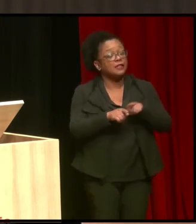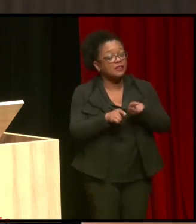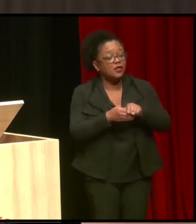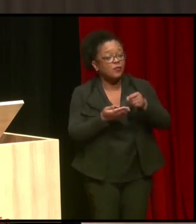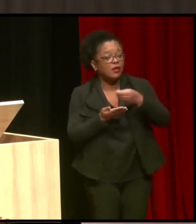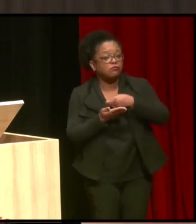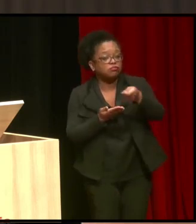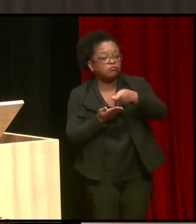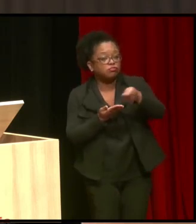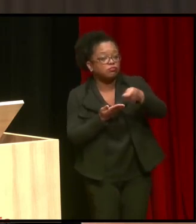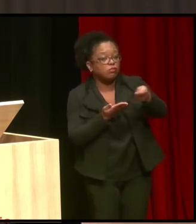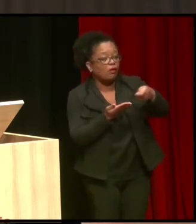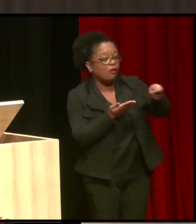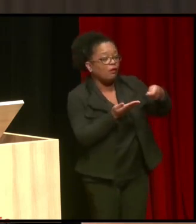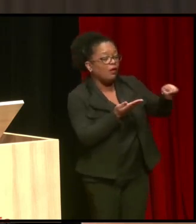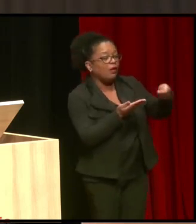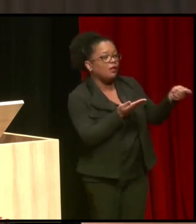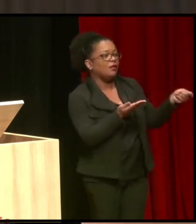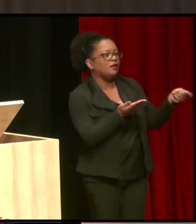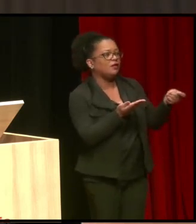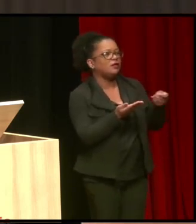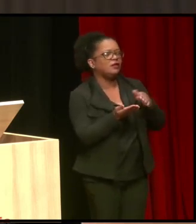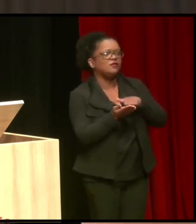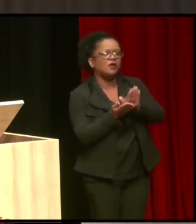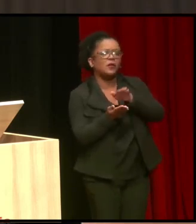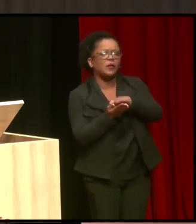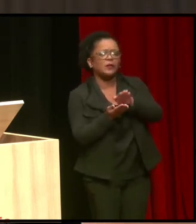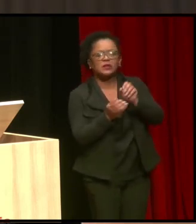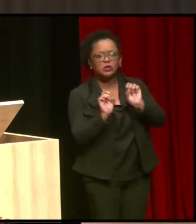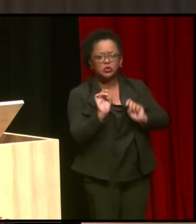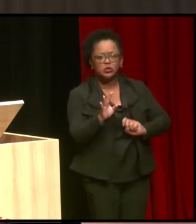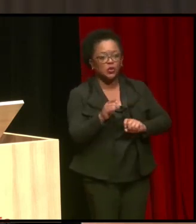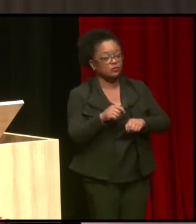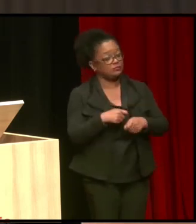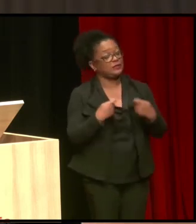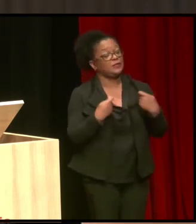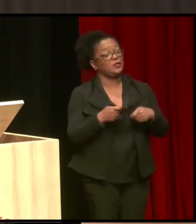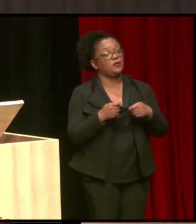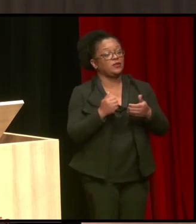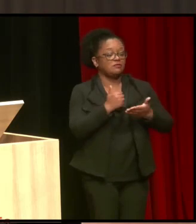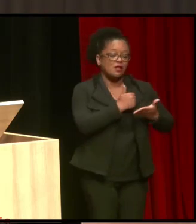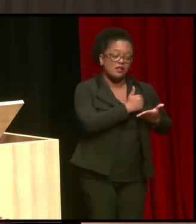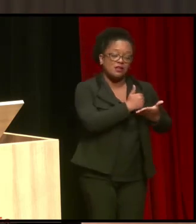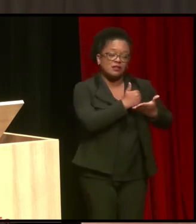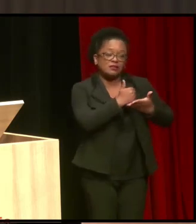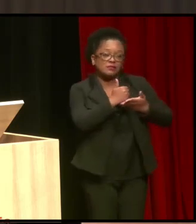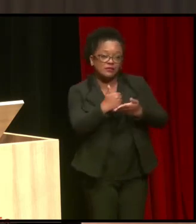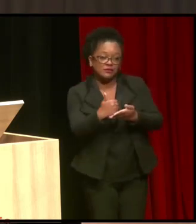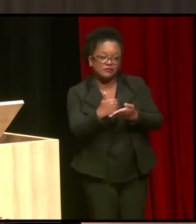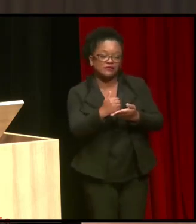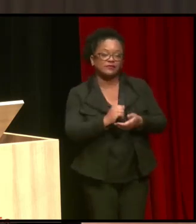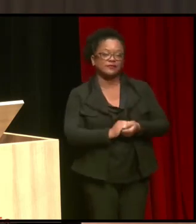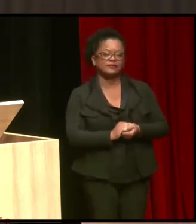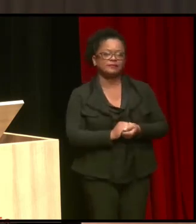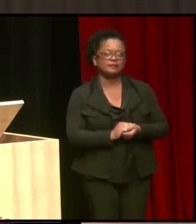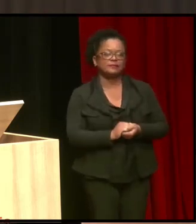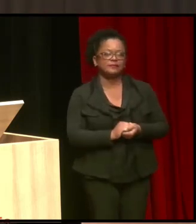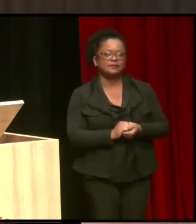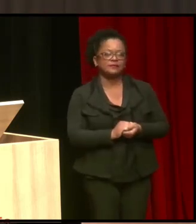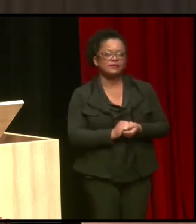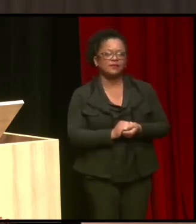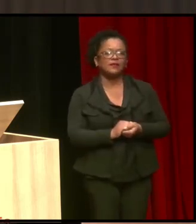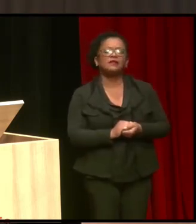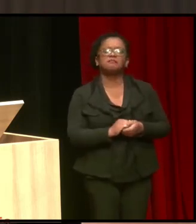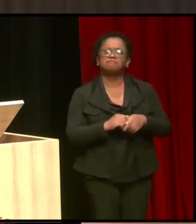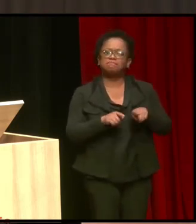Bíblia, não adianta só publicar, no estoque não faz nada, né? Sabe que dizem que a